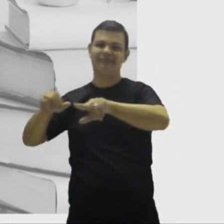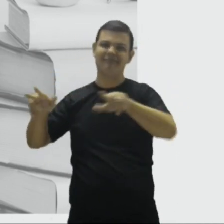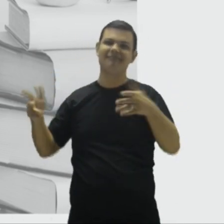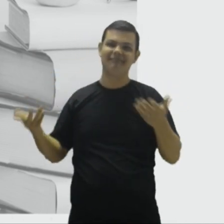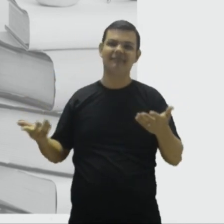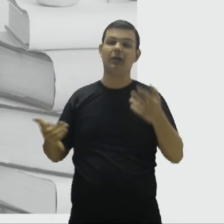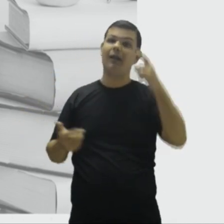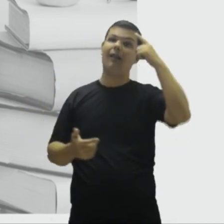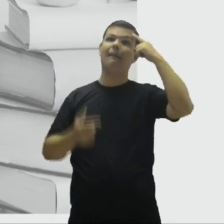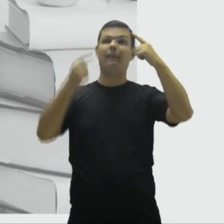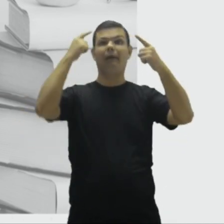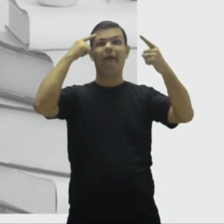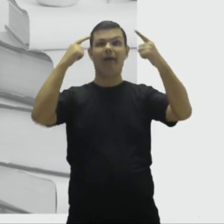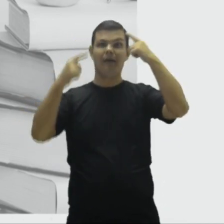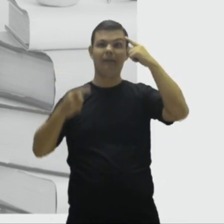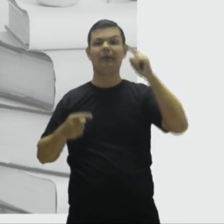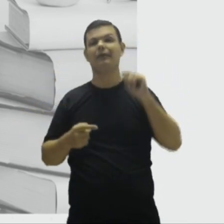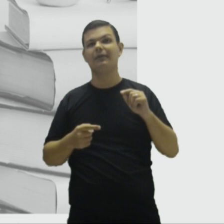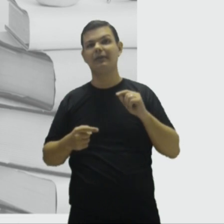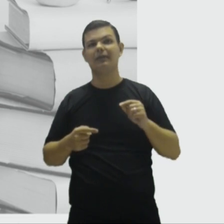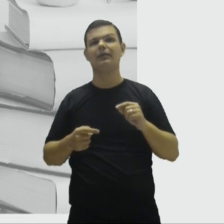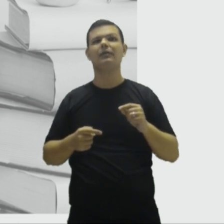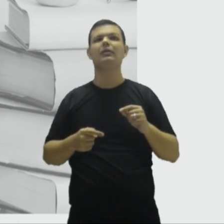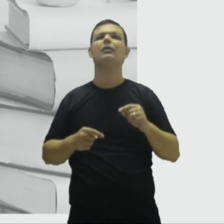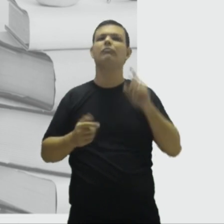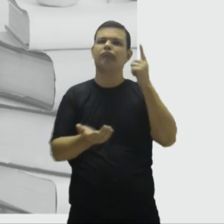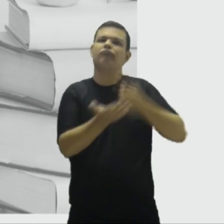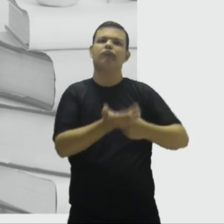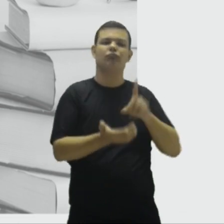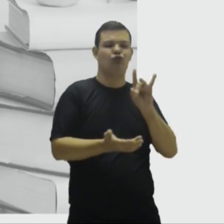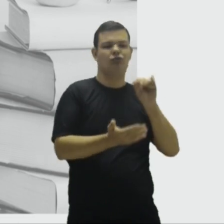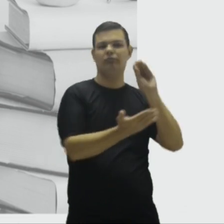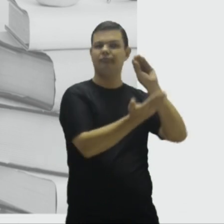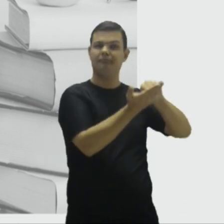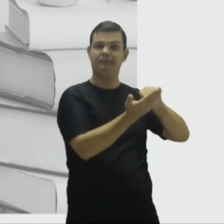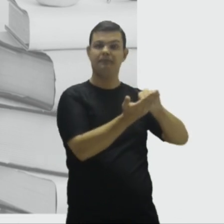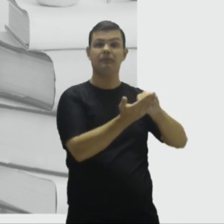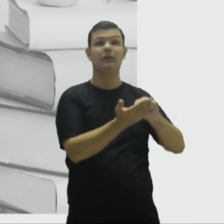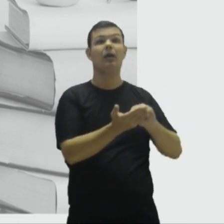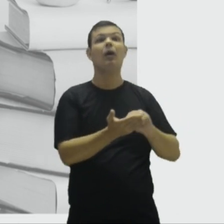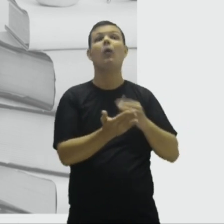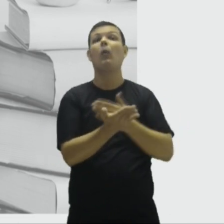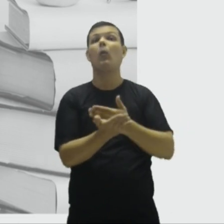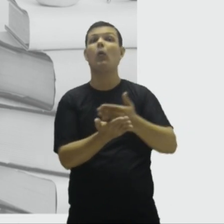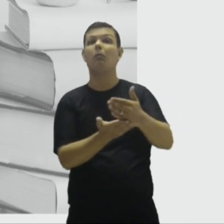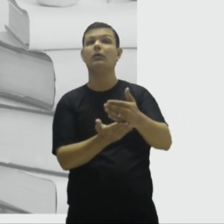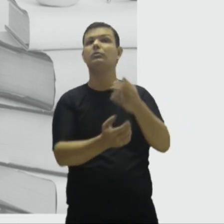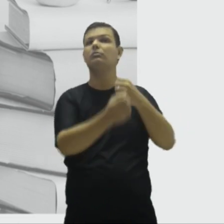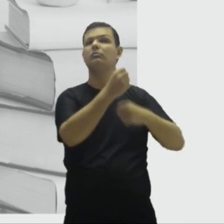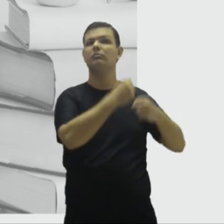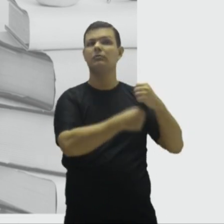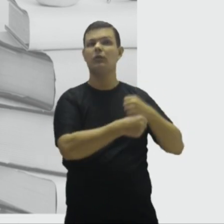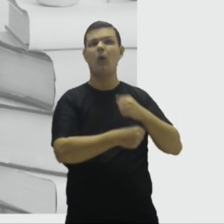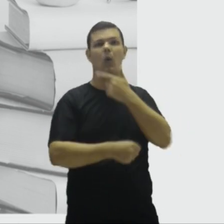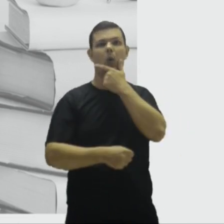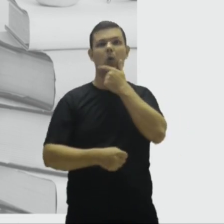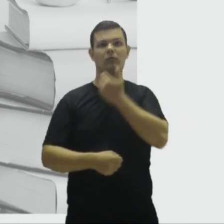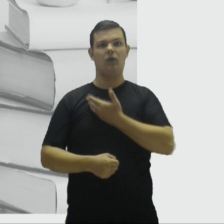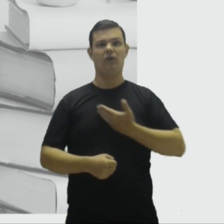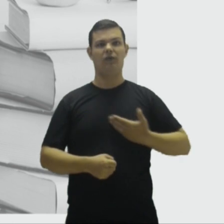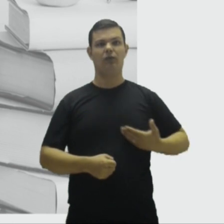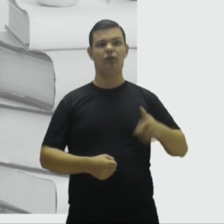Para relembrar sempre, tá? Nós marcamos essa data. Ela foi oficializada durante o governo Getúlio Vargas,